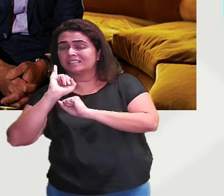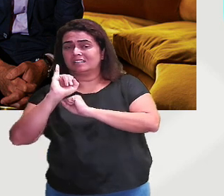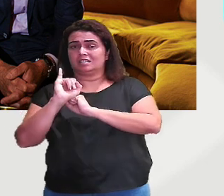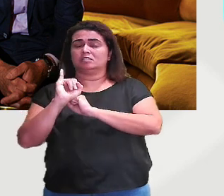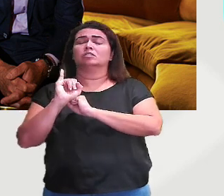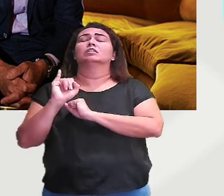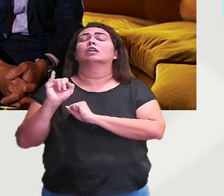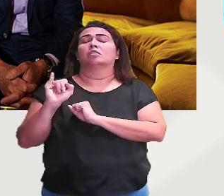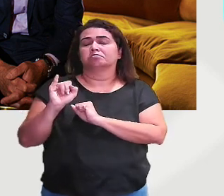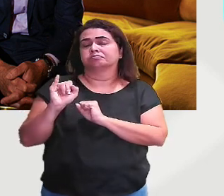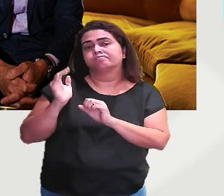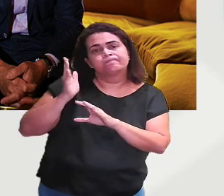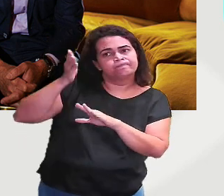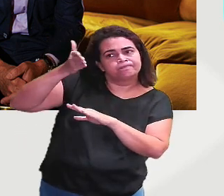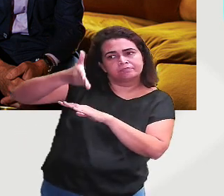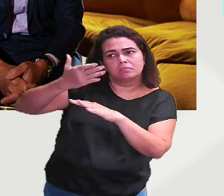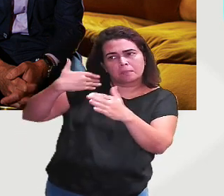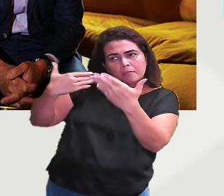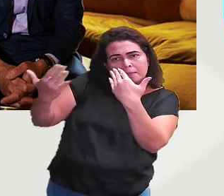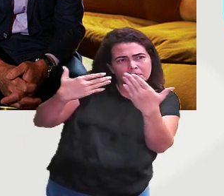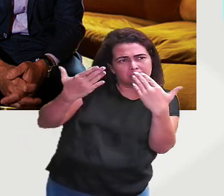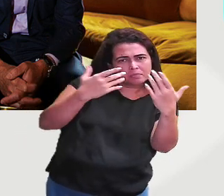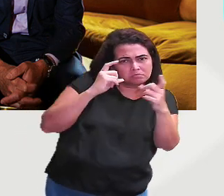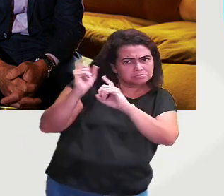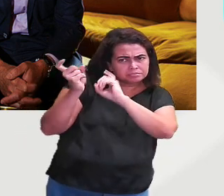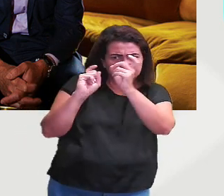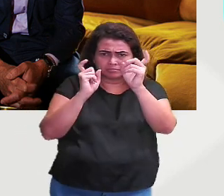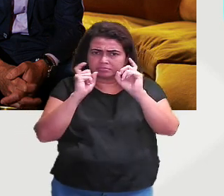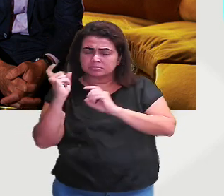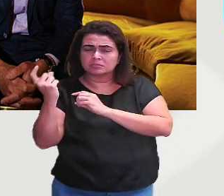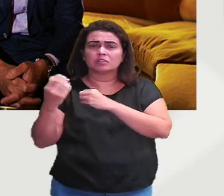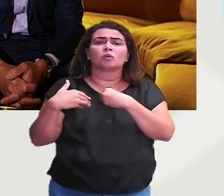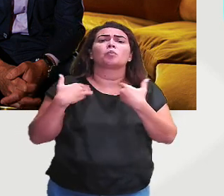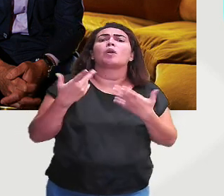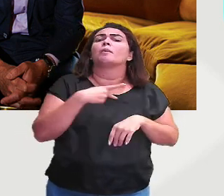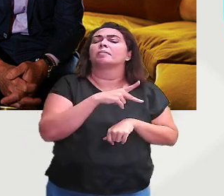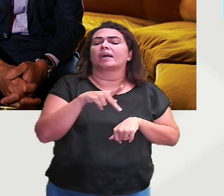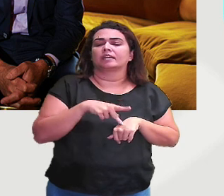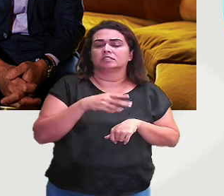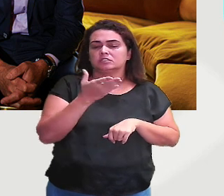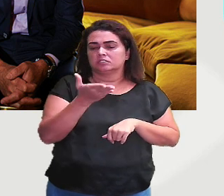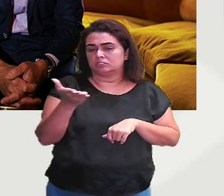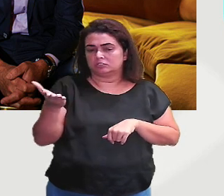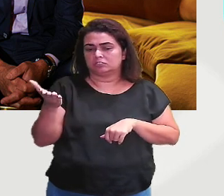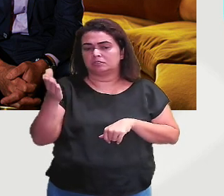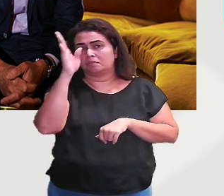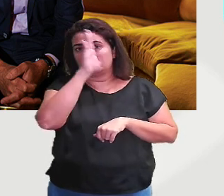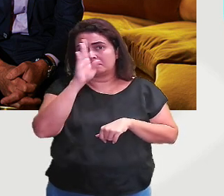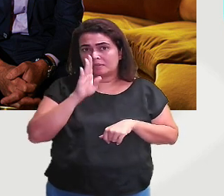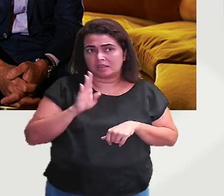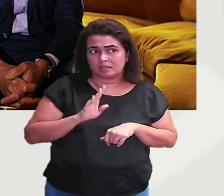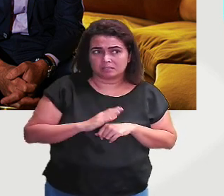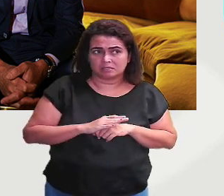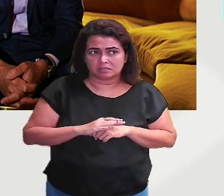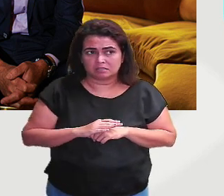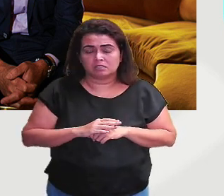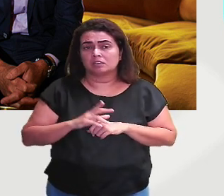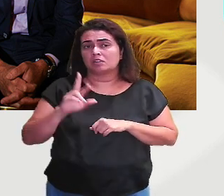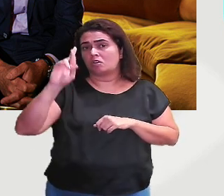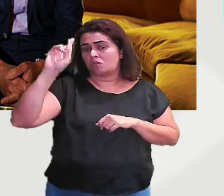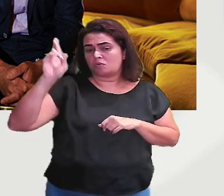agenda de cooperação multissetorial entre seus membros. E quais são esses países dos BRICS, né? O B é do Brasil, o R de